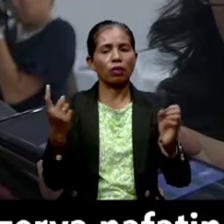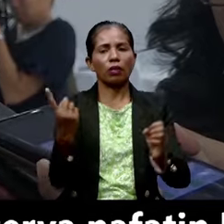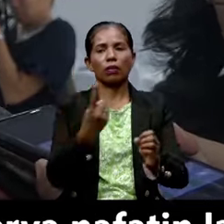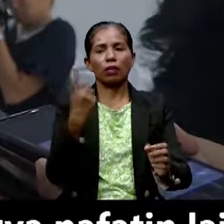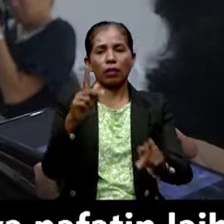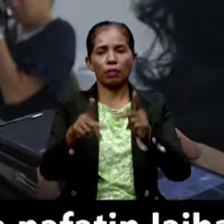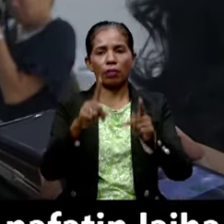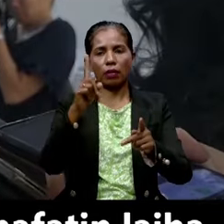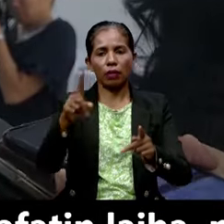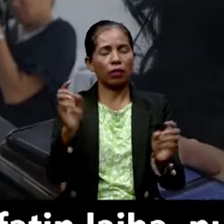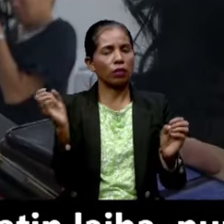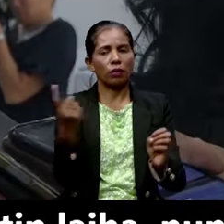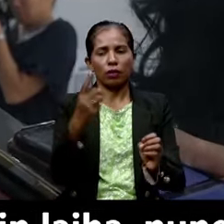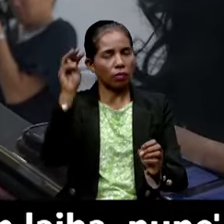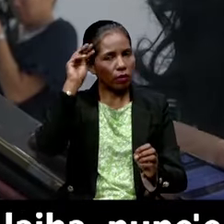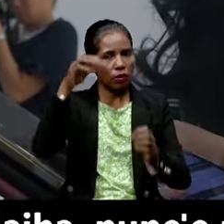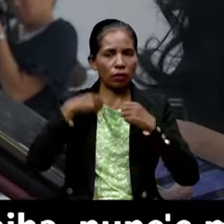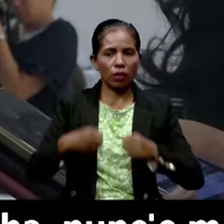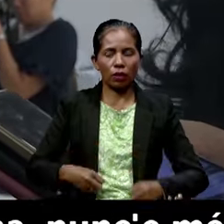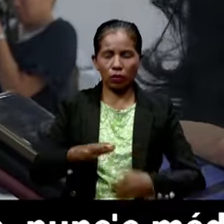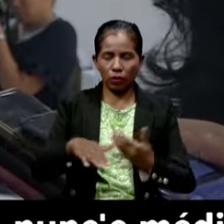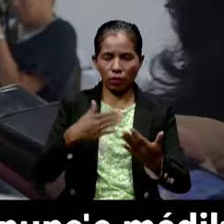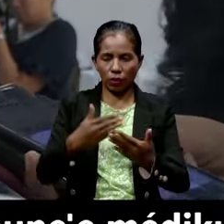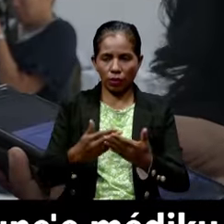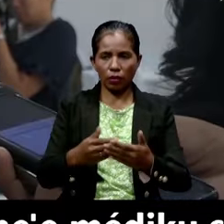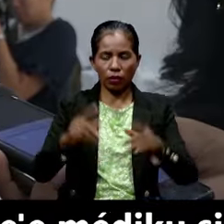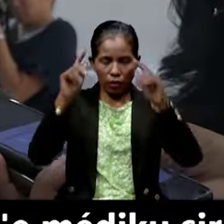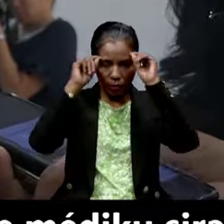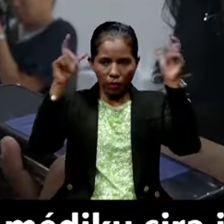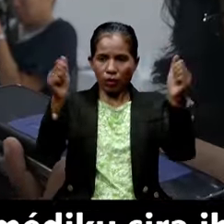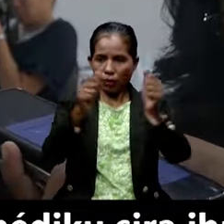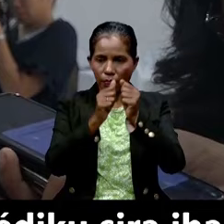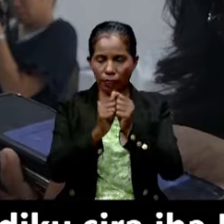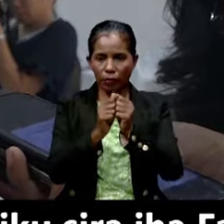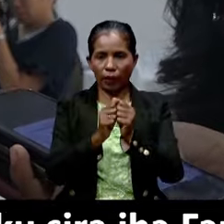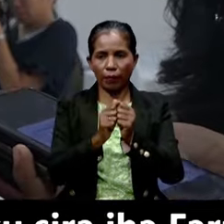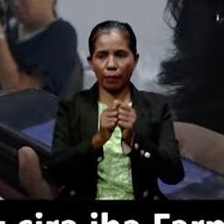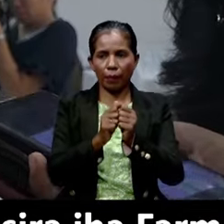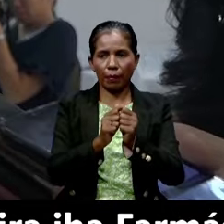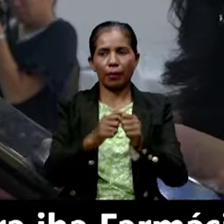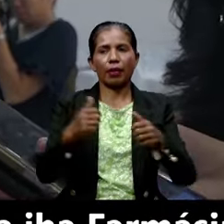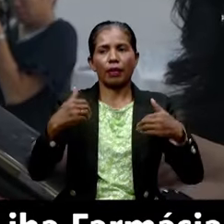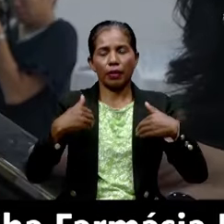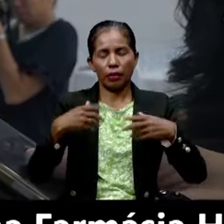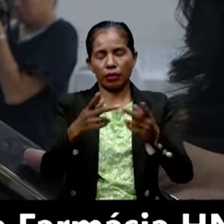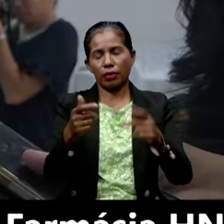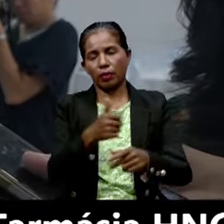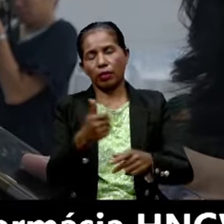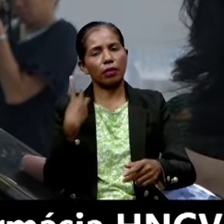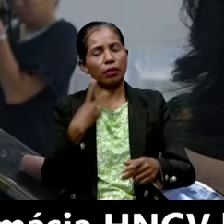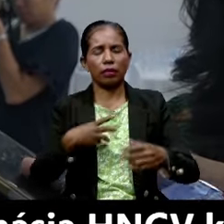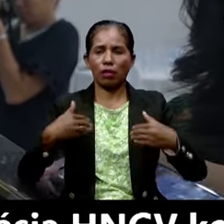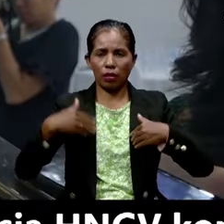Los minister da saur nian. Componentes hoto tu Timoruan nian. Hamutu. Maka ia parte balo ita se ia